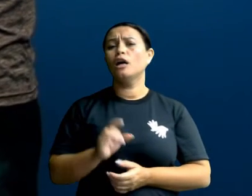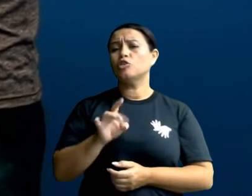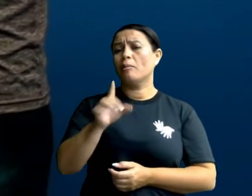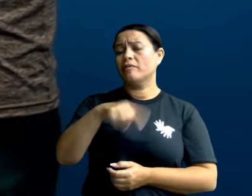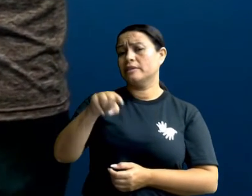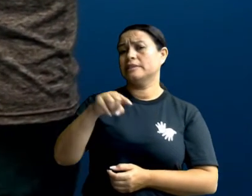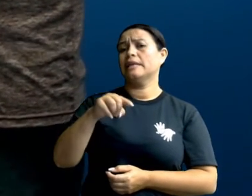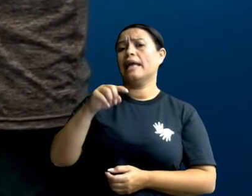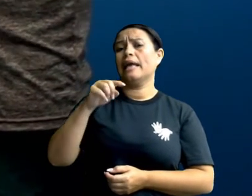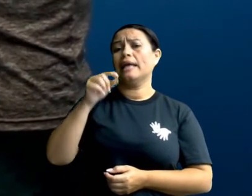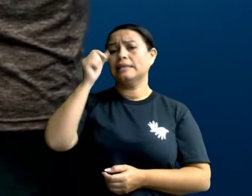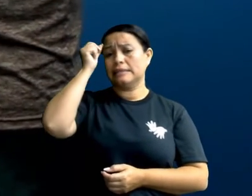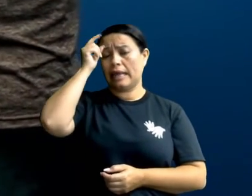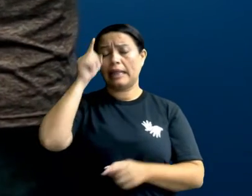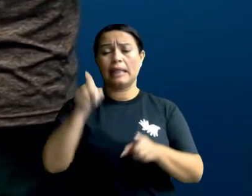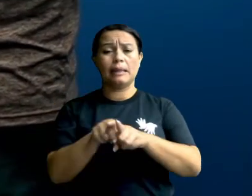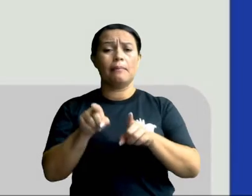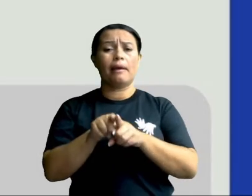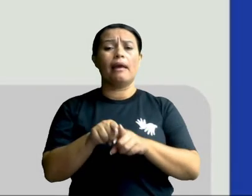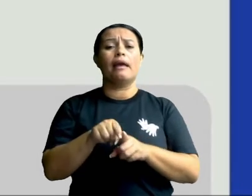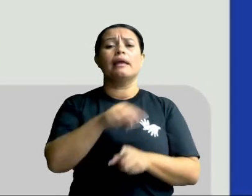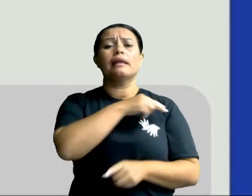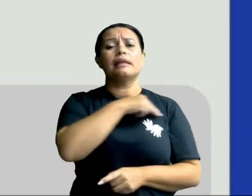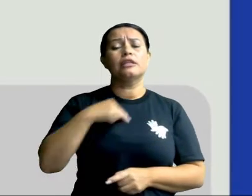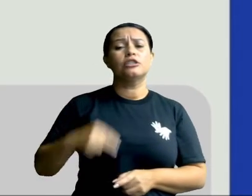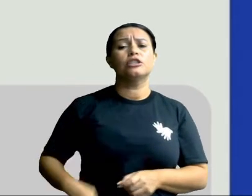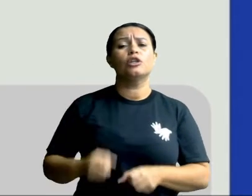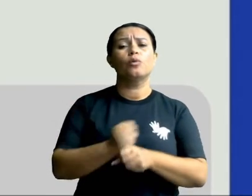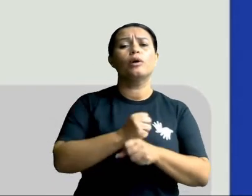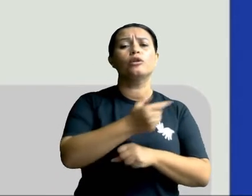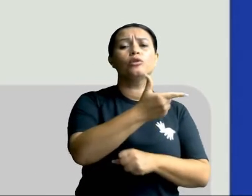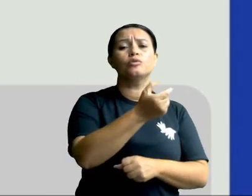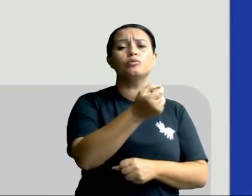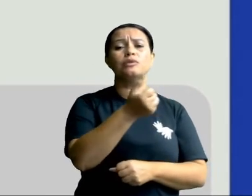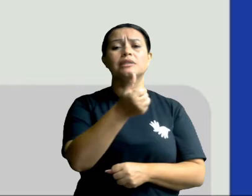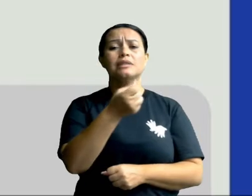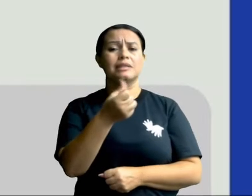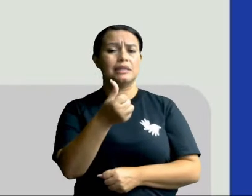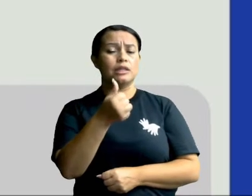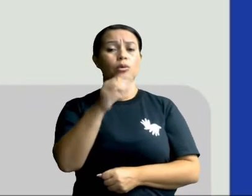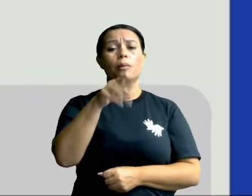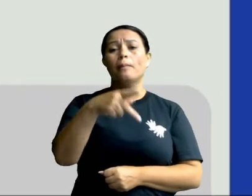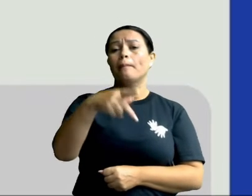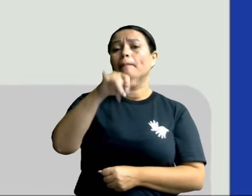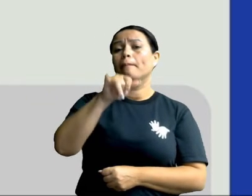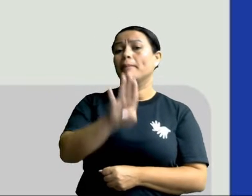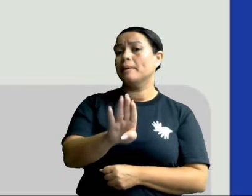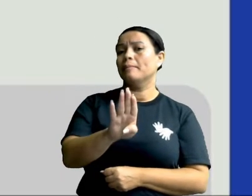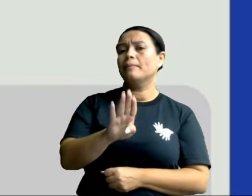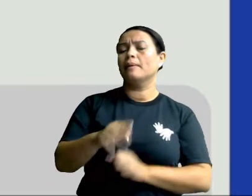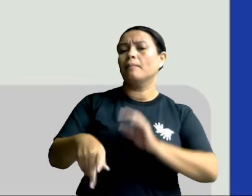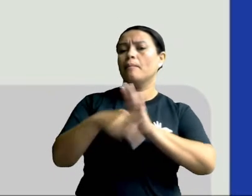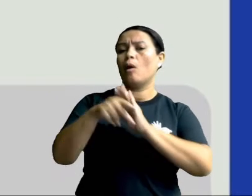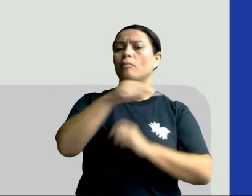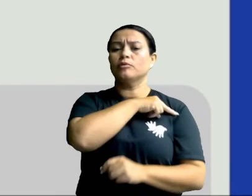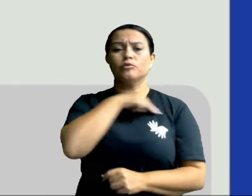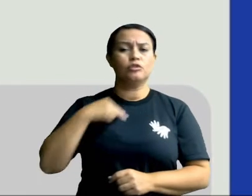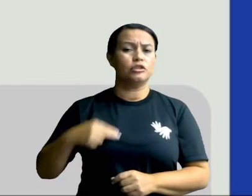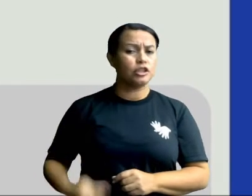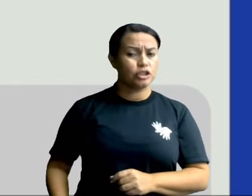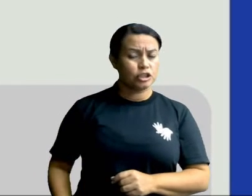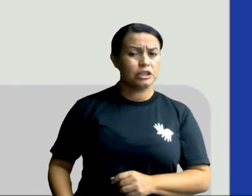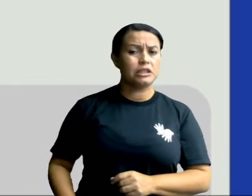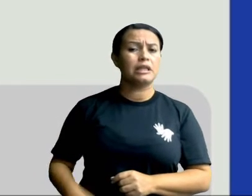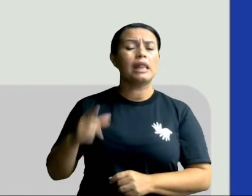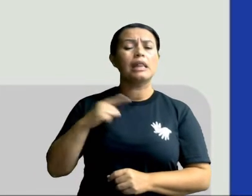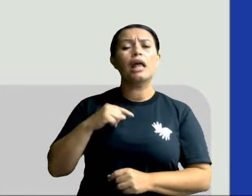Só para você ter ideia ainda mais do crescimento da China, em 2016, o PIB da China, né, o índice